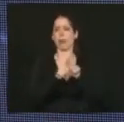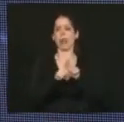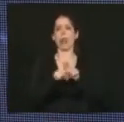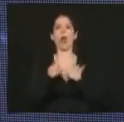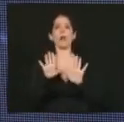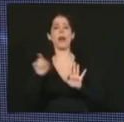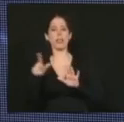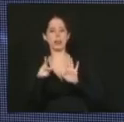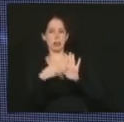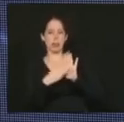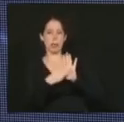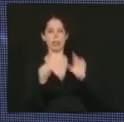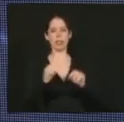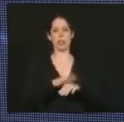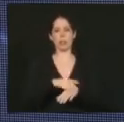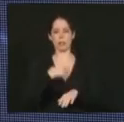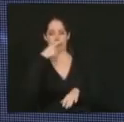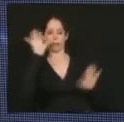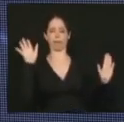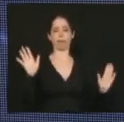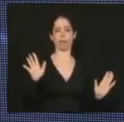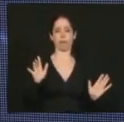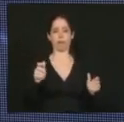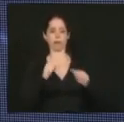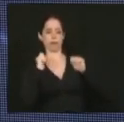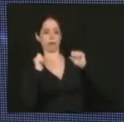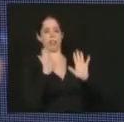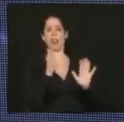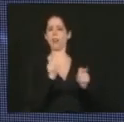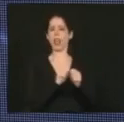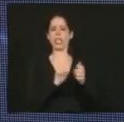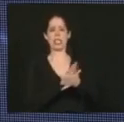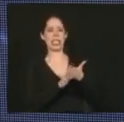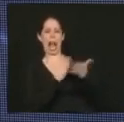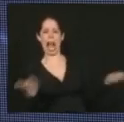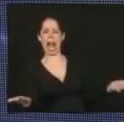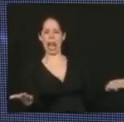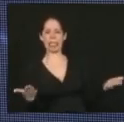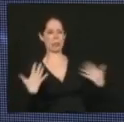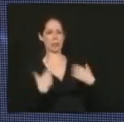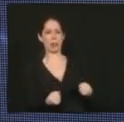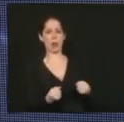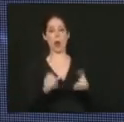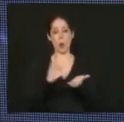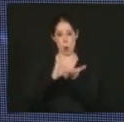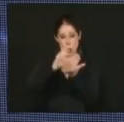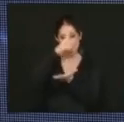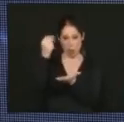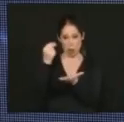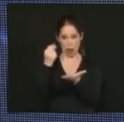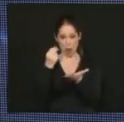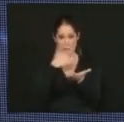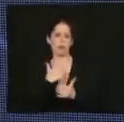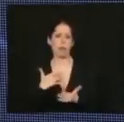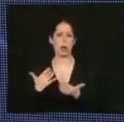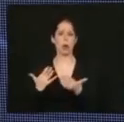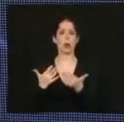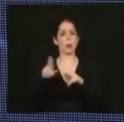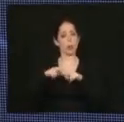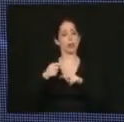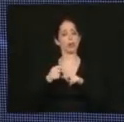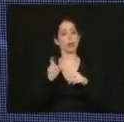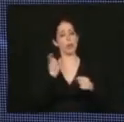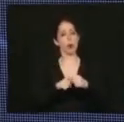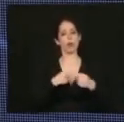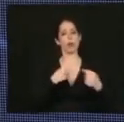nada não é nem sequer o Conselho Municipal de Saúde foi escutado na tomada de decisões da pandemia